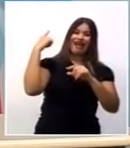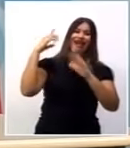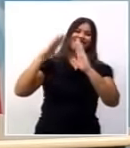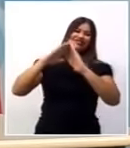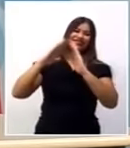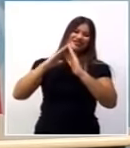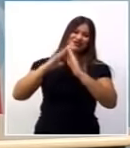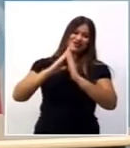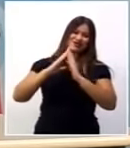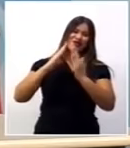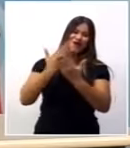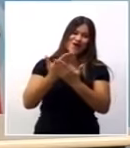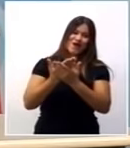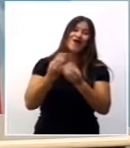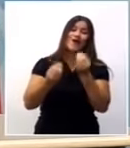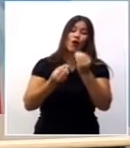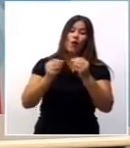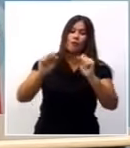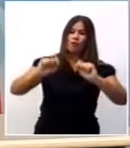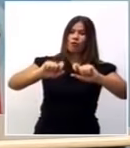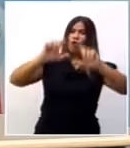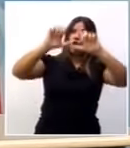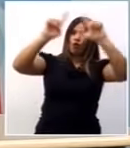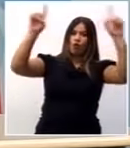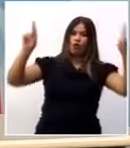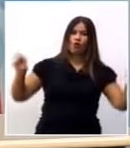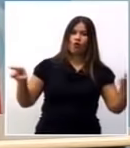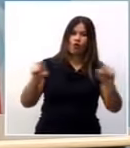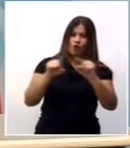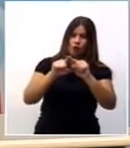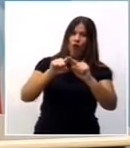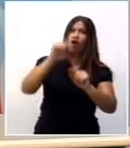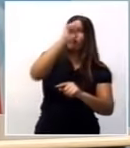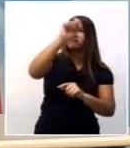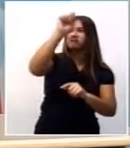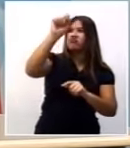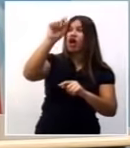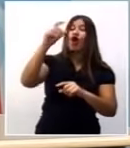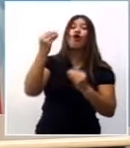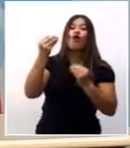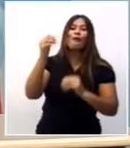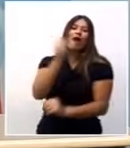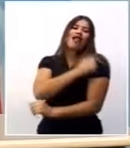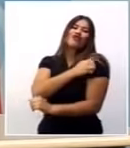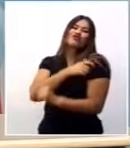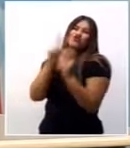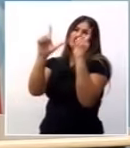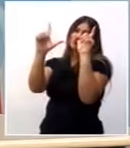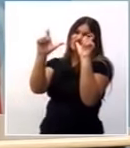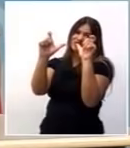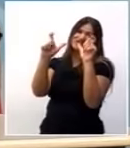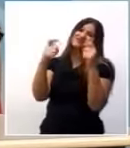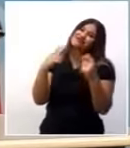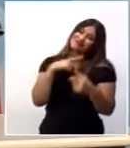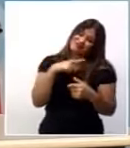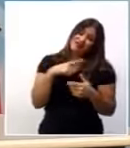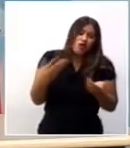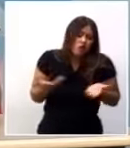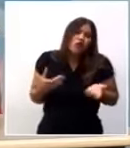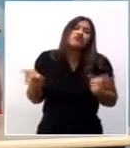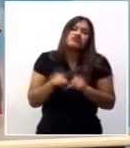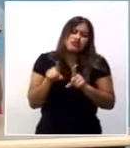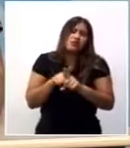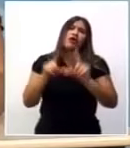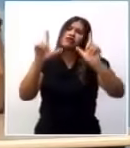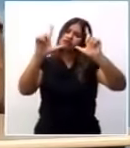fotografar a tela que vocês estão fazendo na TV, ou se não no celular, dá o print na tela do celular, captura. Vocês podem estar estudando de